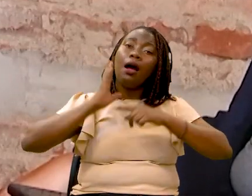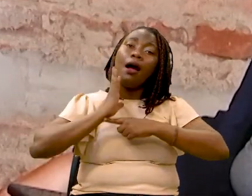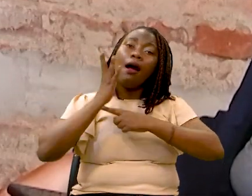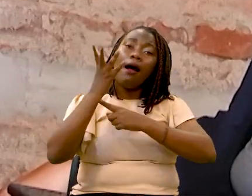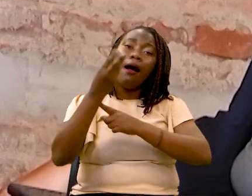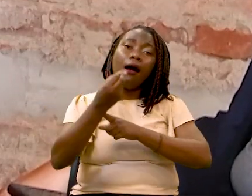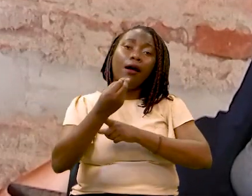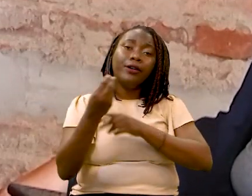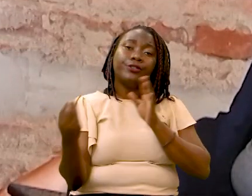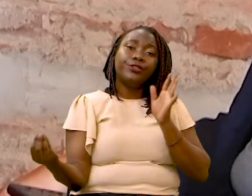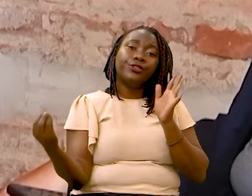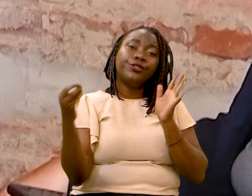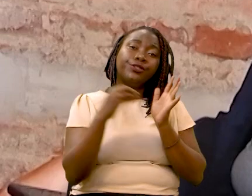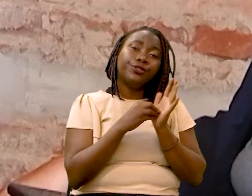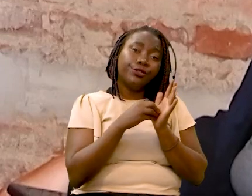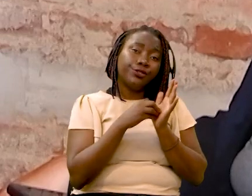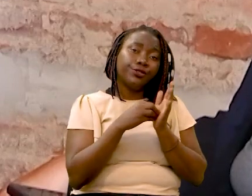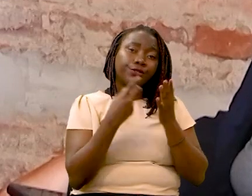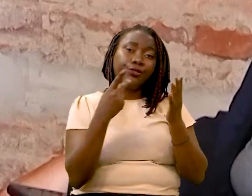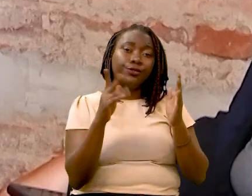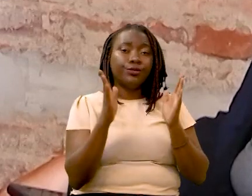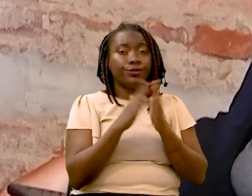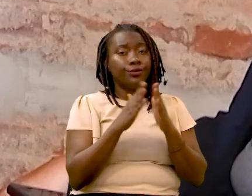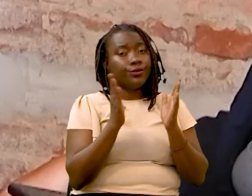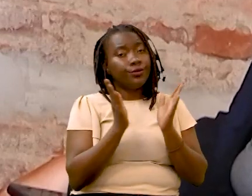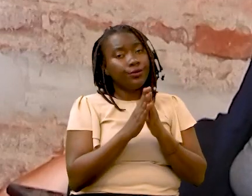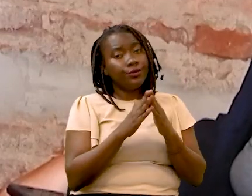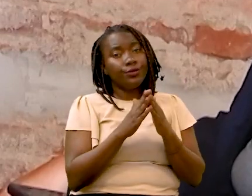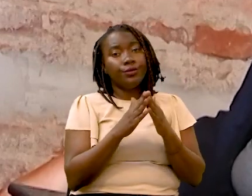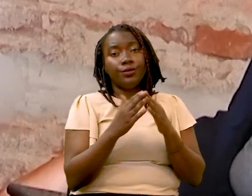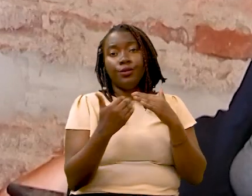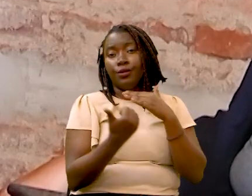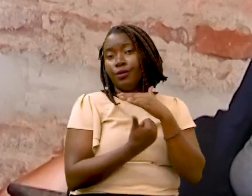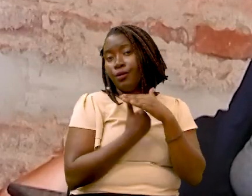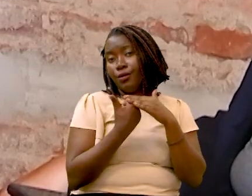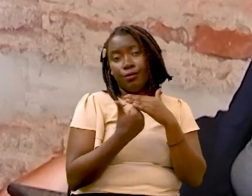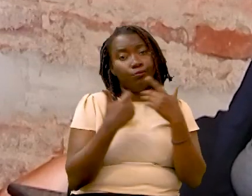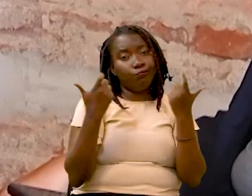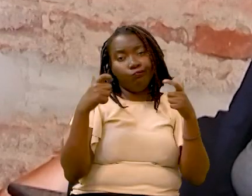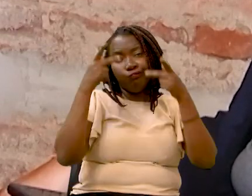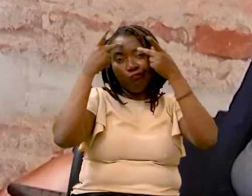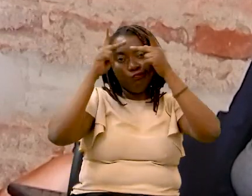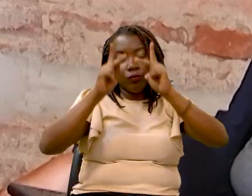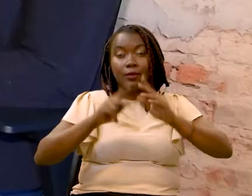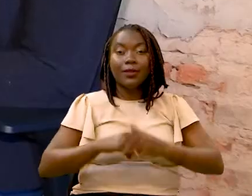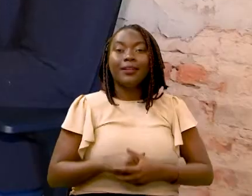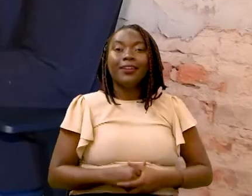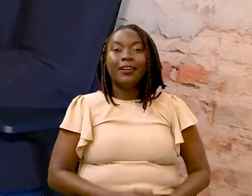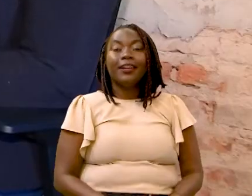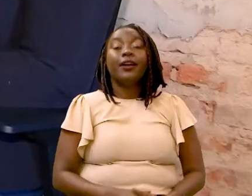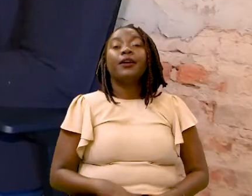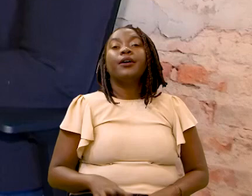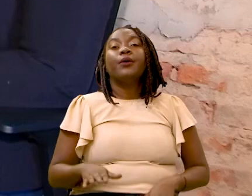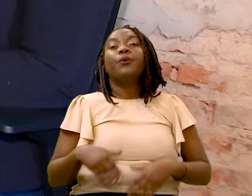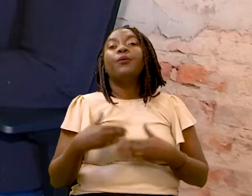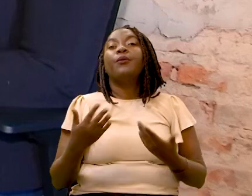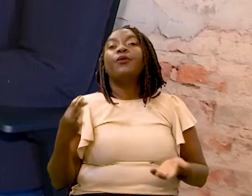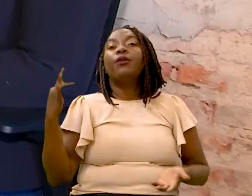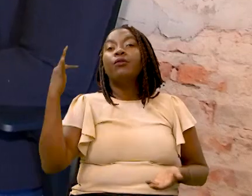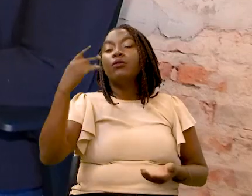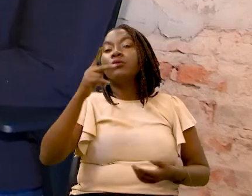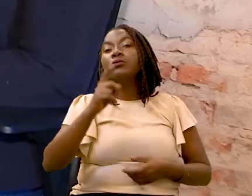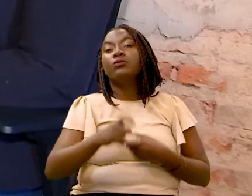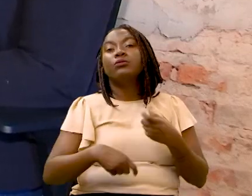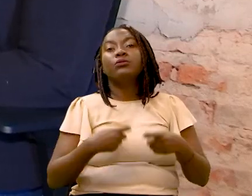a arte inserida na sua residência, no corporativo, aonde quer que seja. Lívia, qual